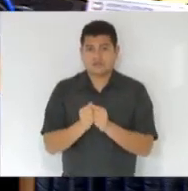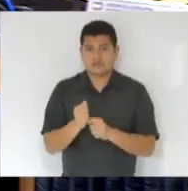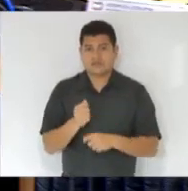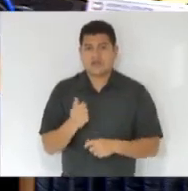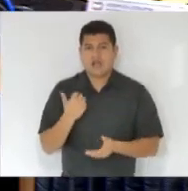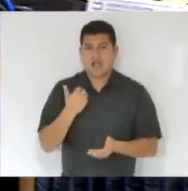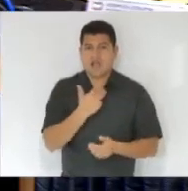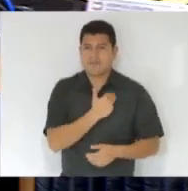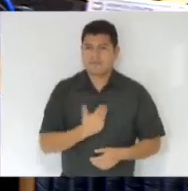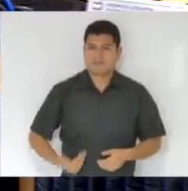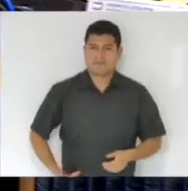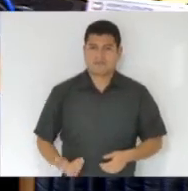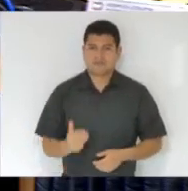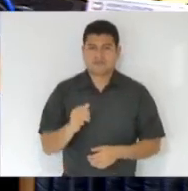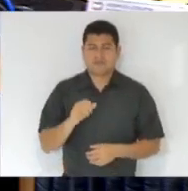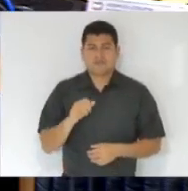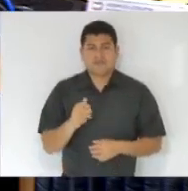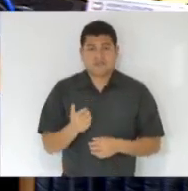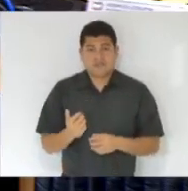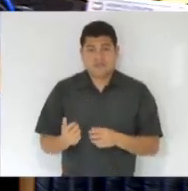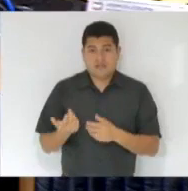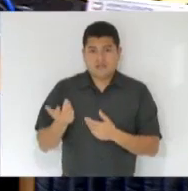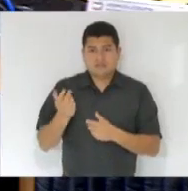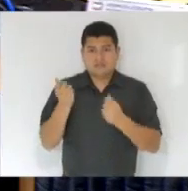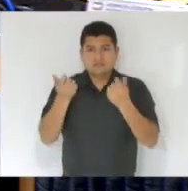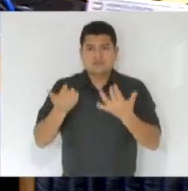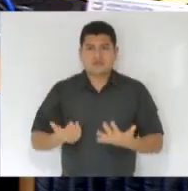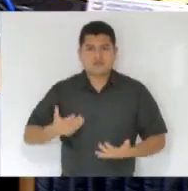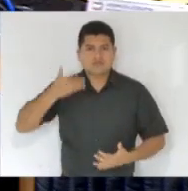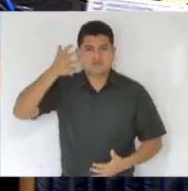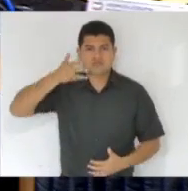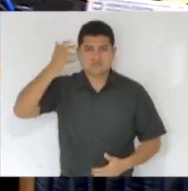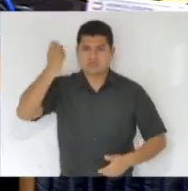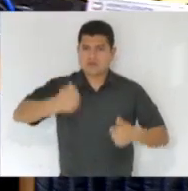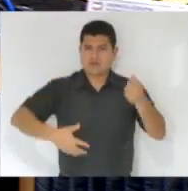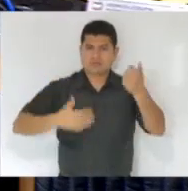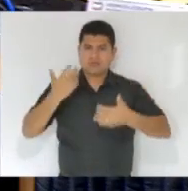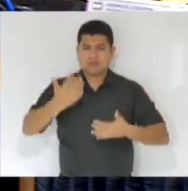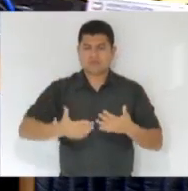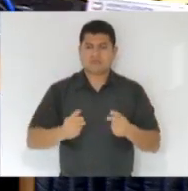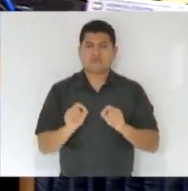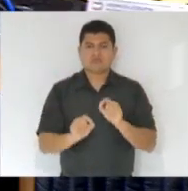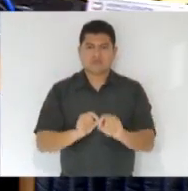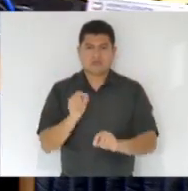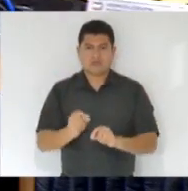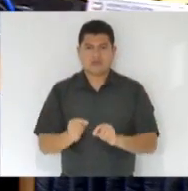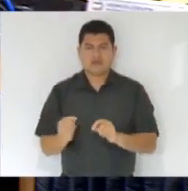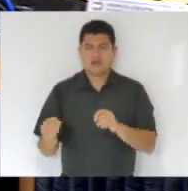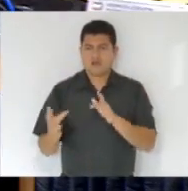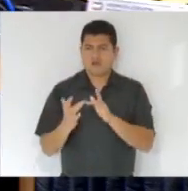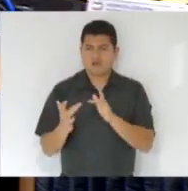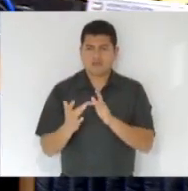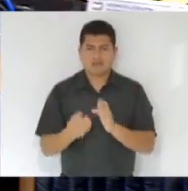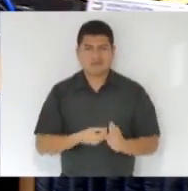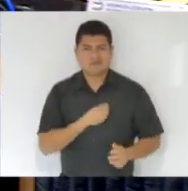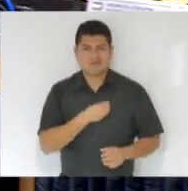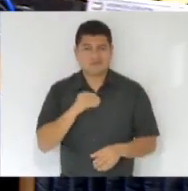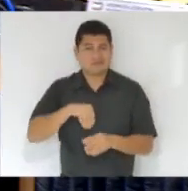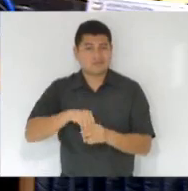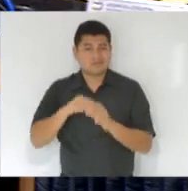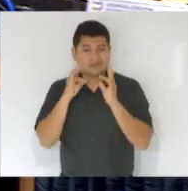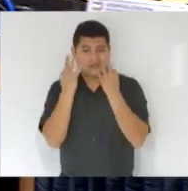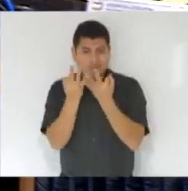Vossa Excelência proferiu, falando justamente sobre o convívio familiar, sobre a saúde emocional das